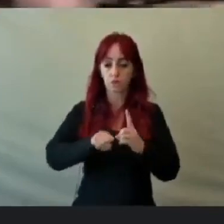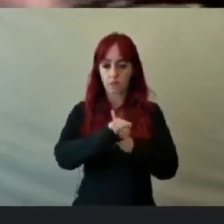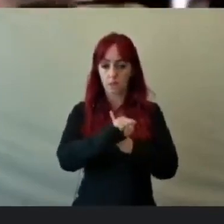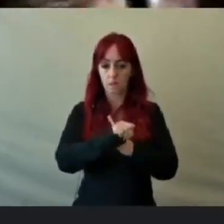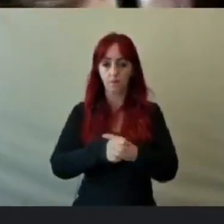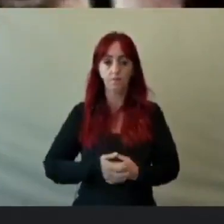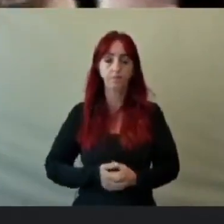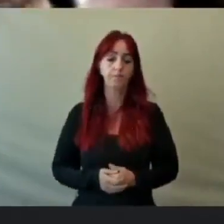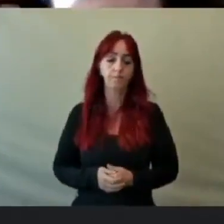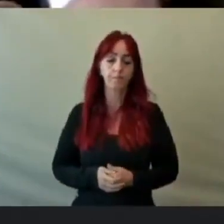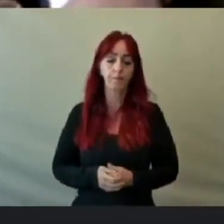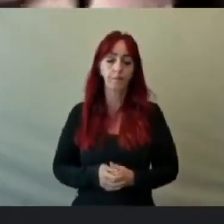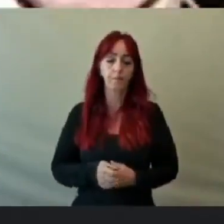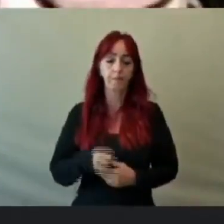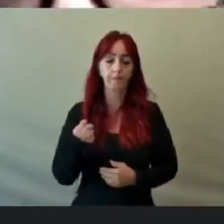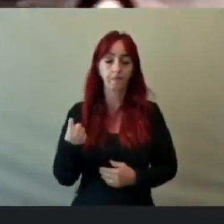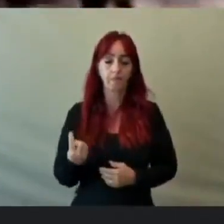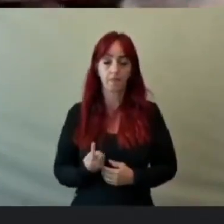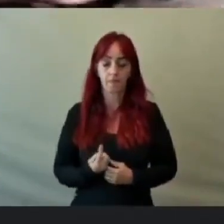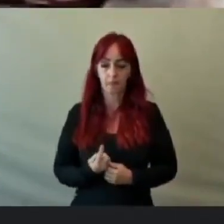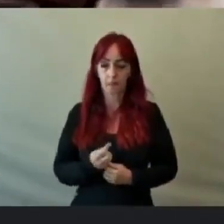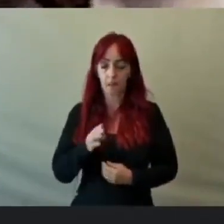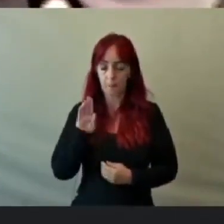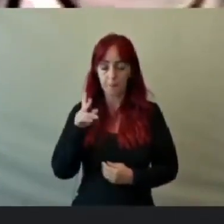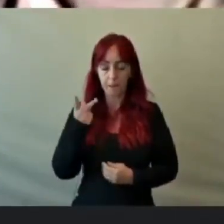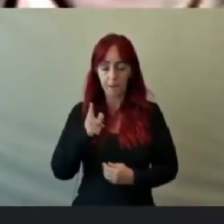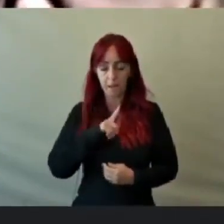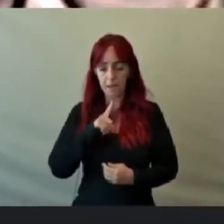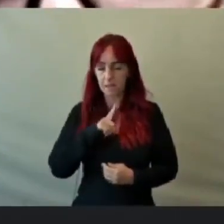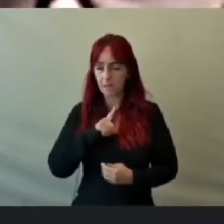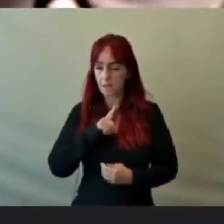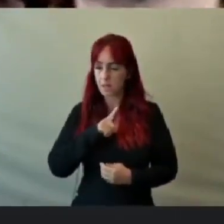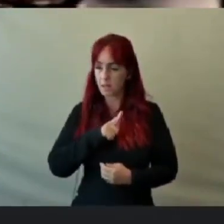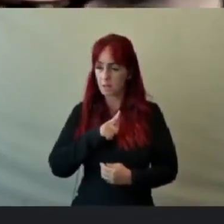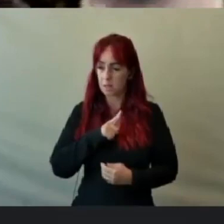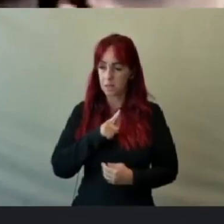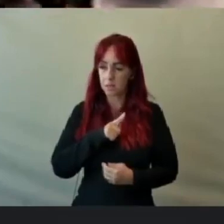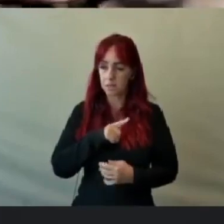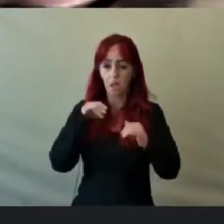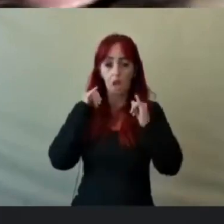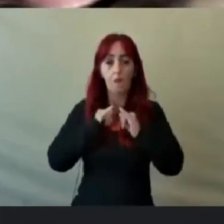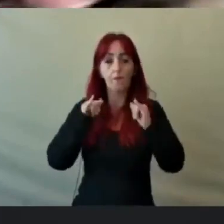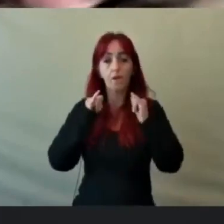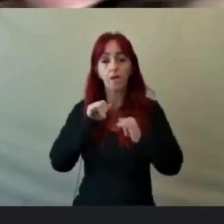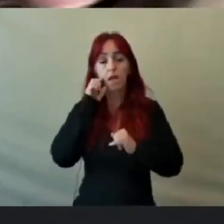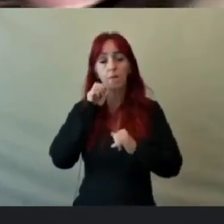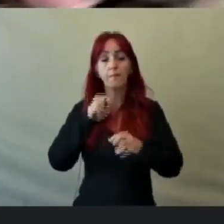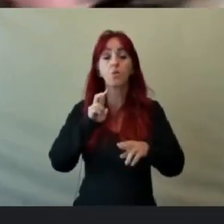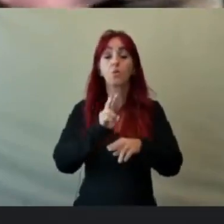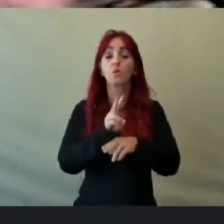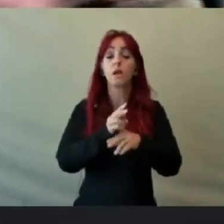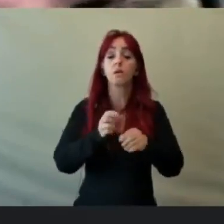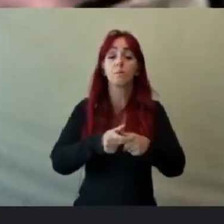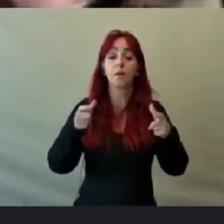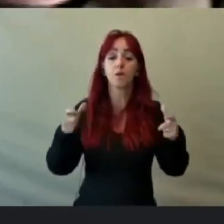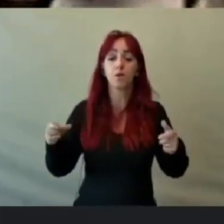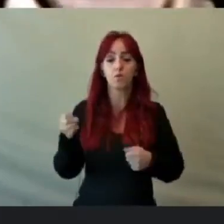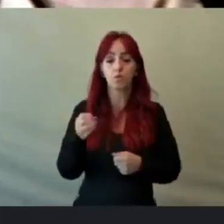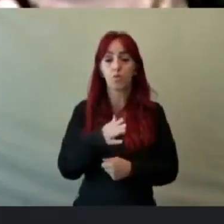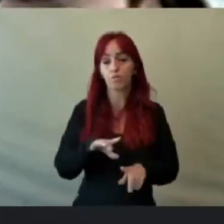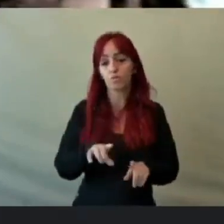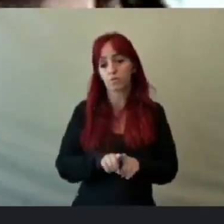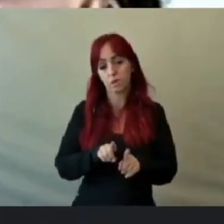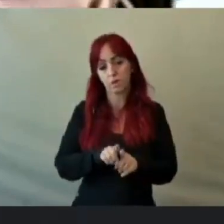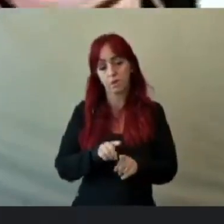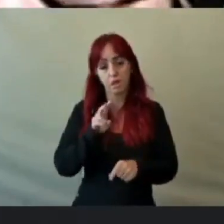Amorizonte né tem aí o programa maior cuidado que é um programa inovador né de cuidado no domicílio